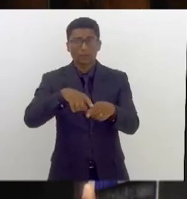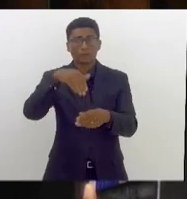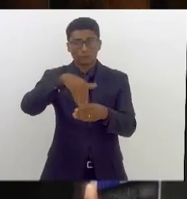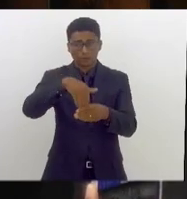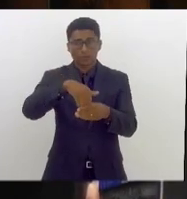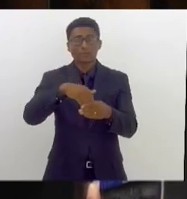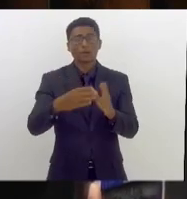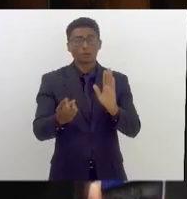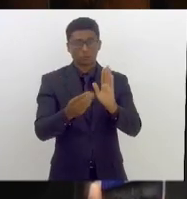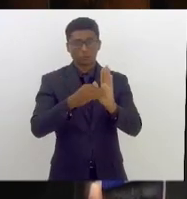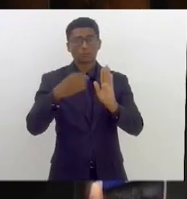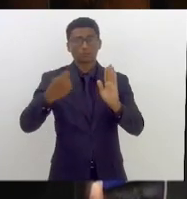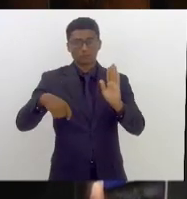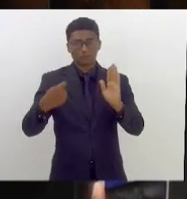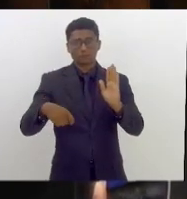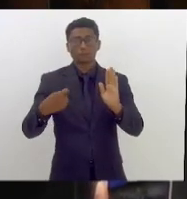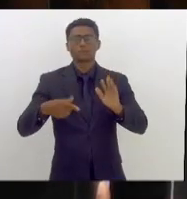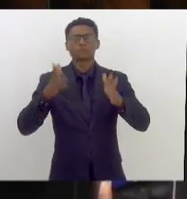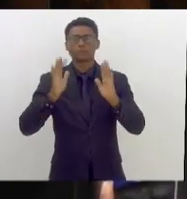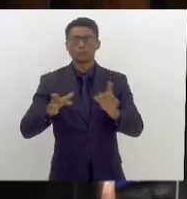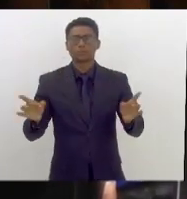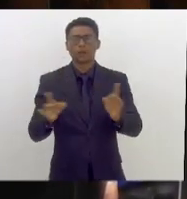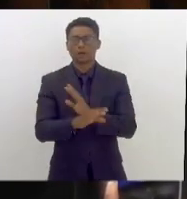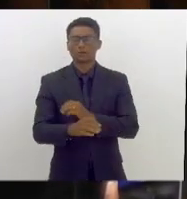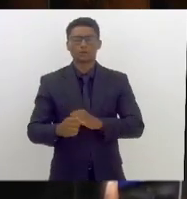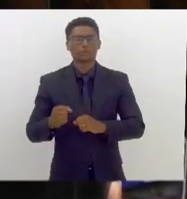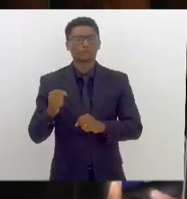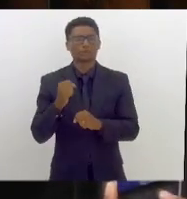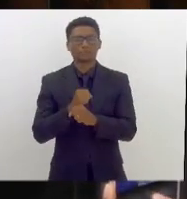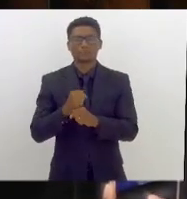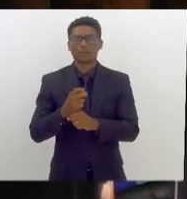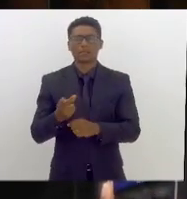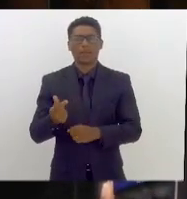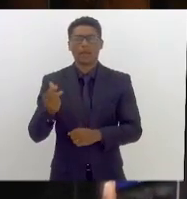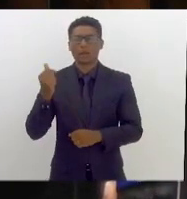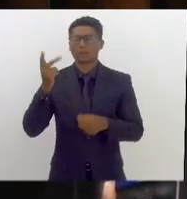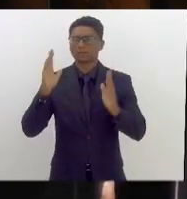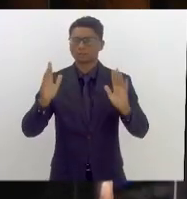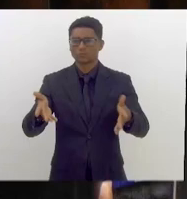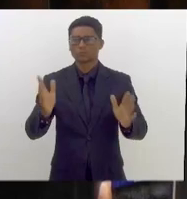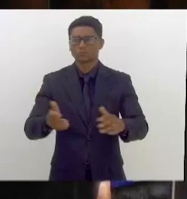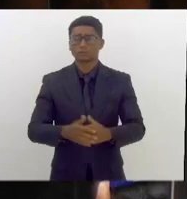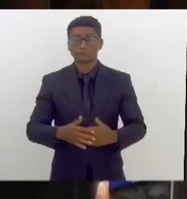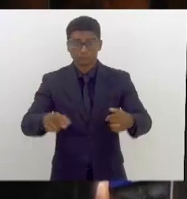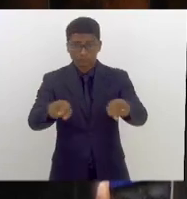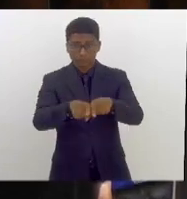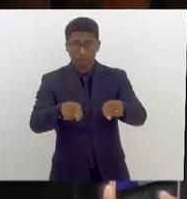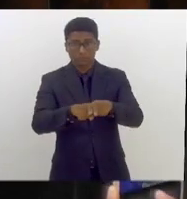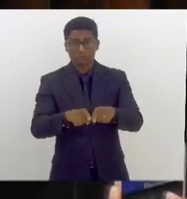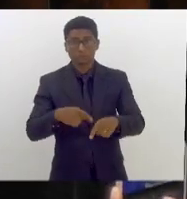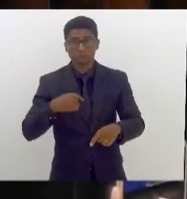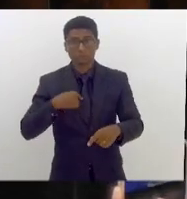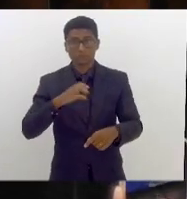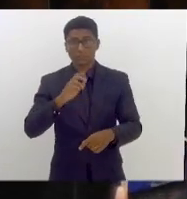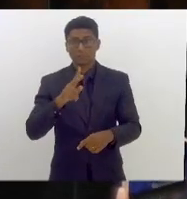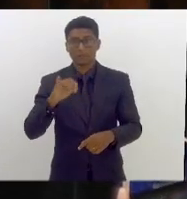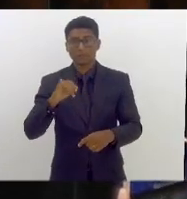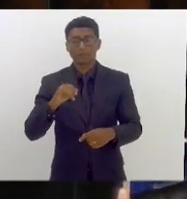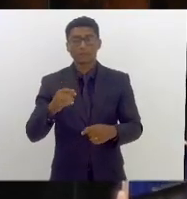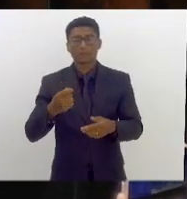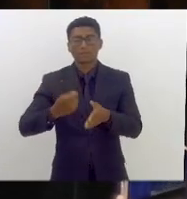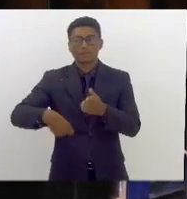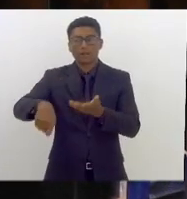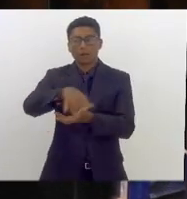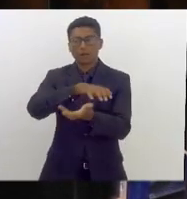né? já foi concluída há muito tempo esta CPI. Fui membro da CPI da crise fiscal, fui membro da